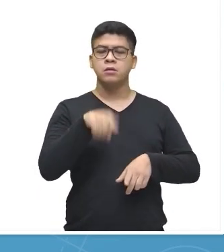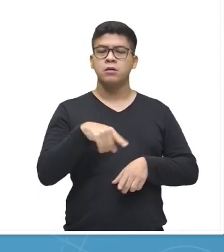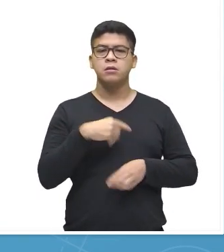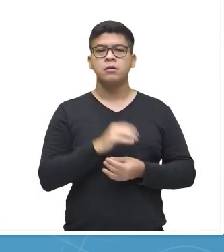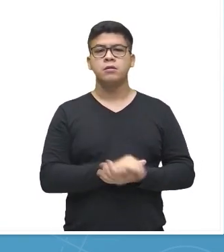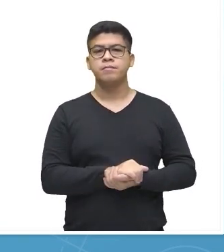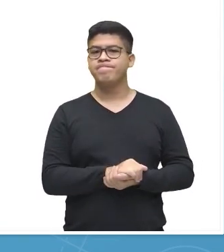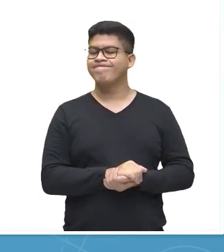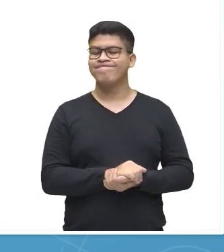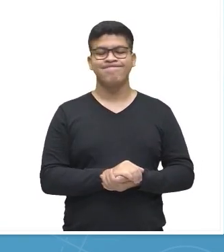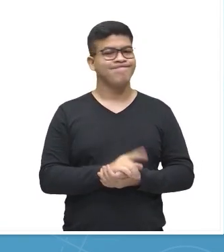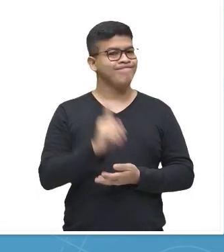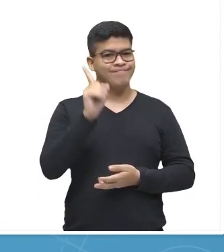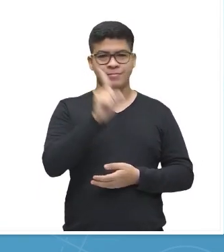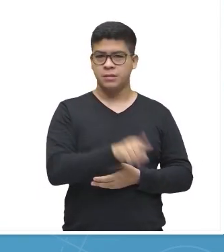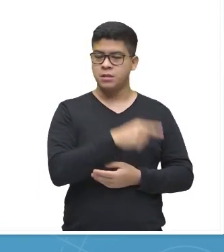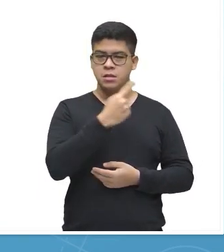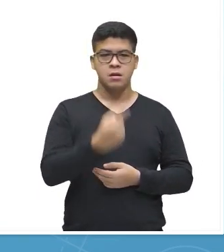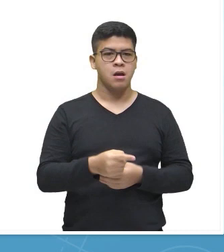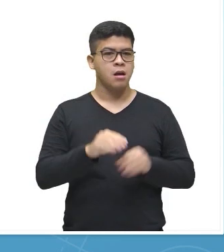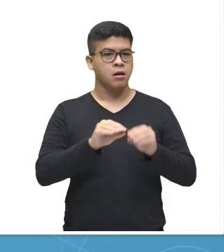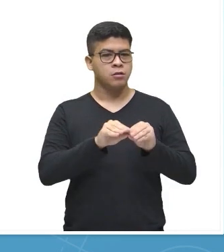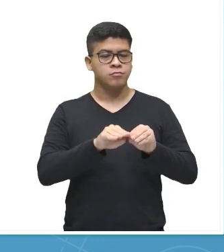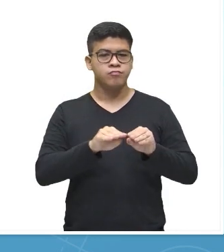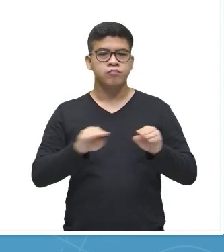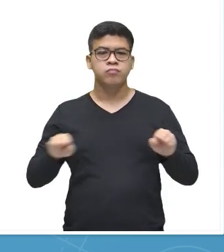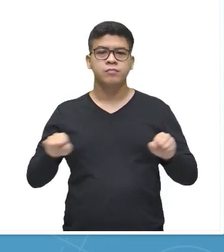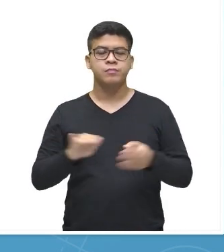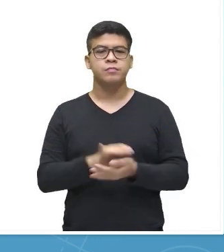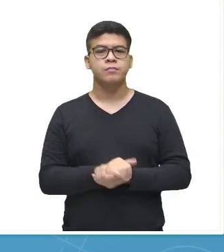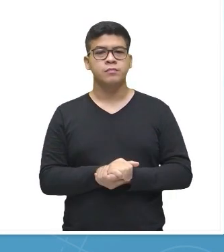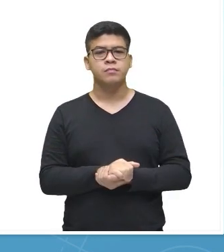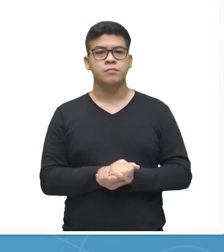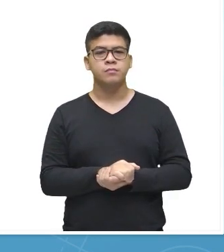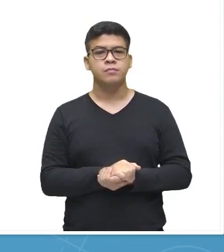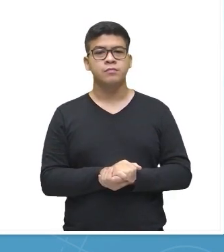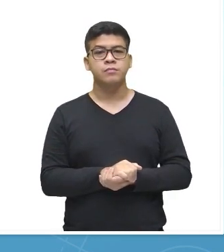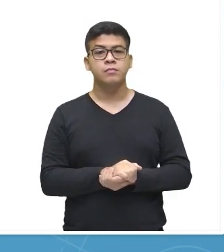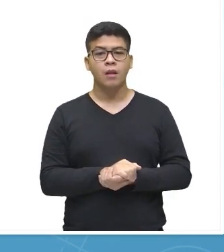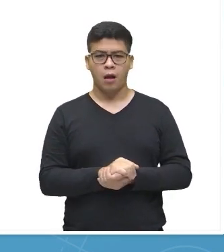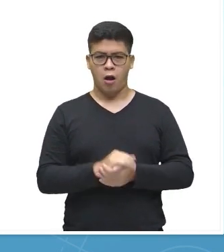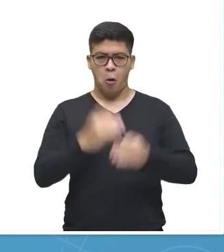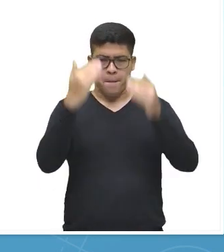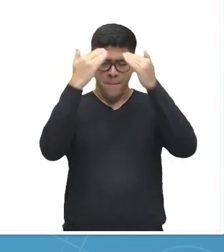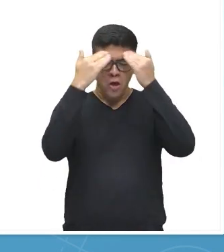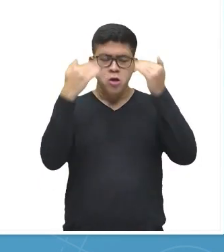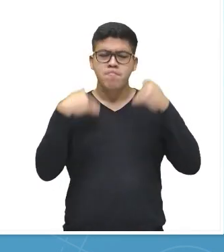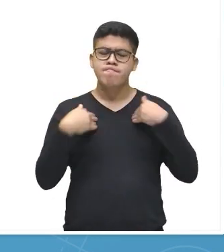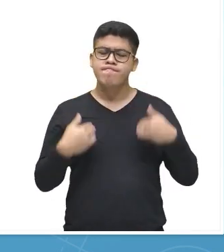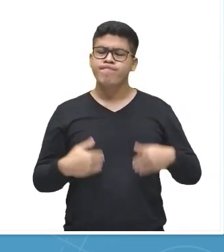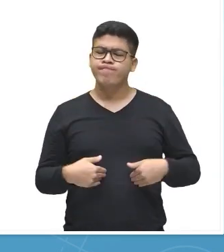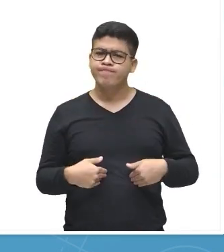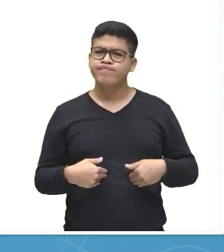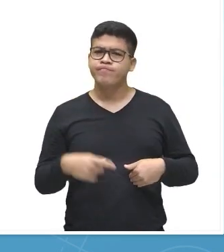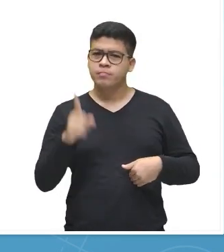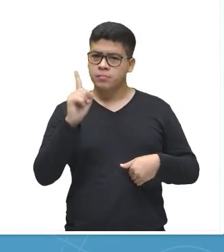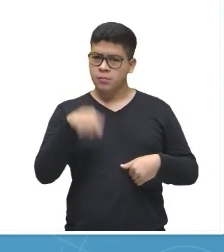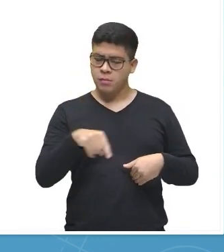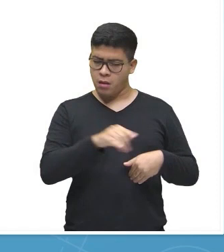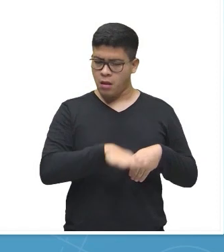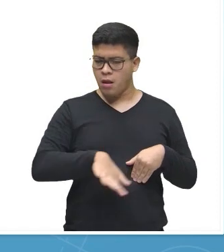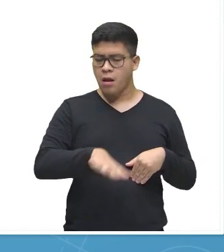socialização. Também não. Se refere à dimensão física da pessoa